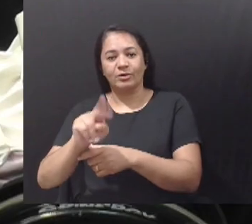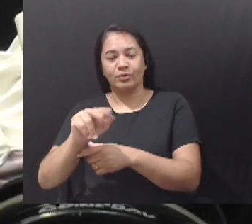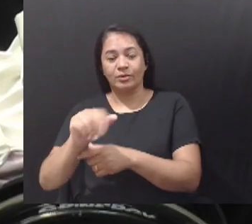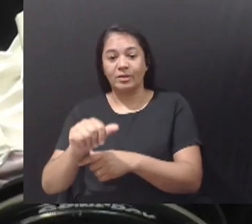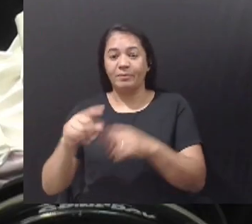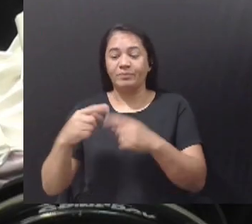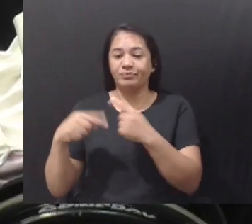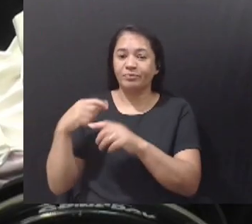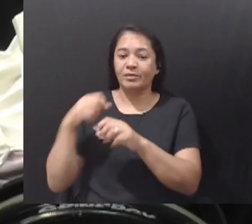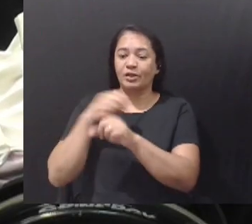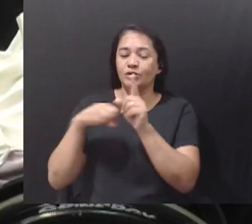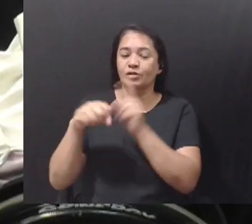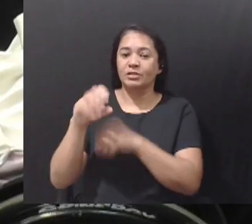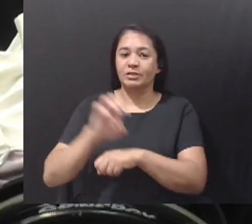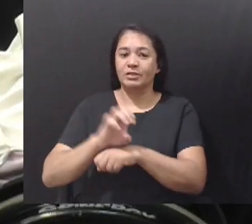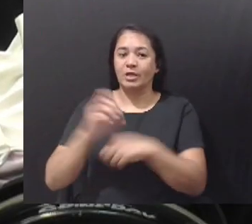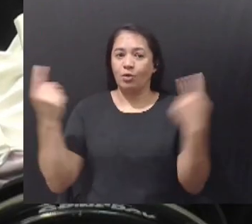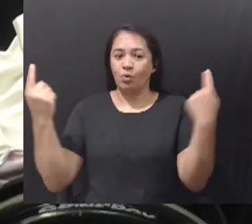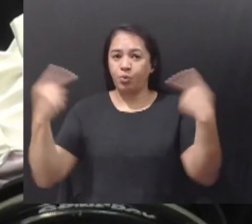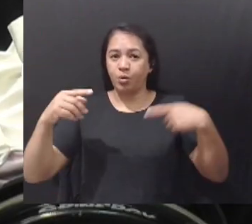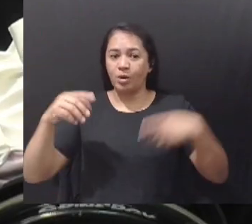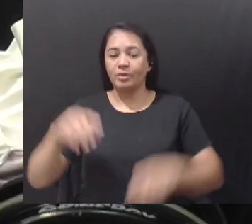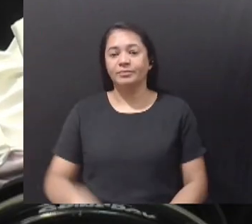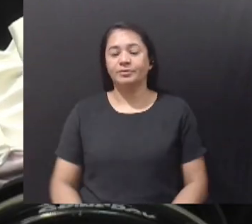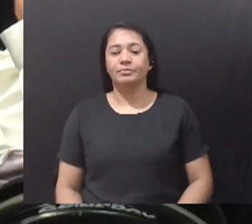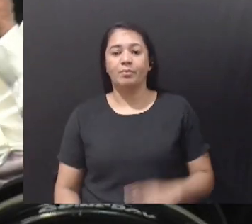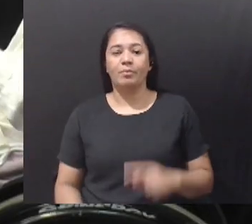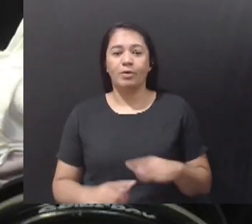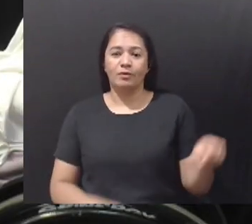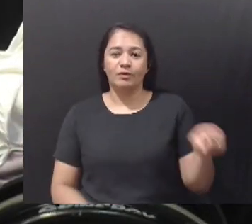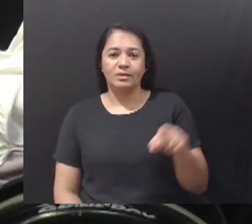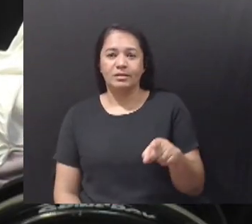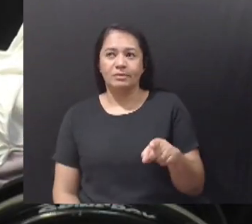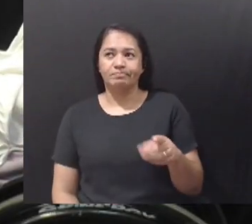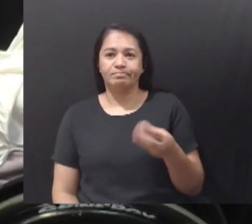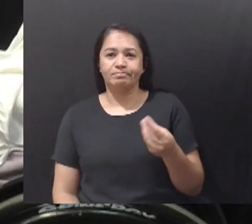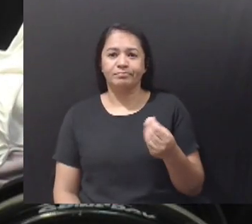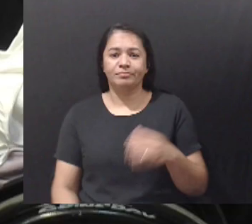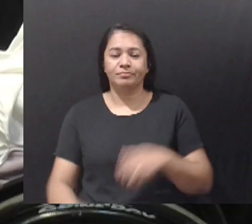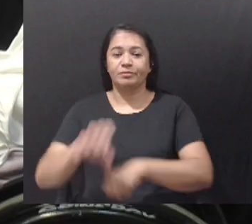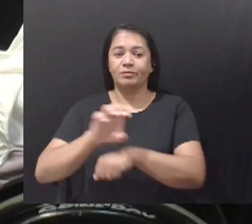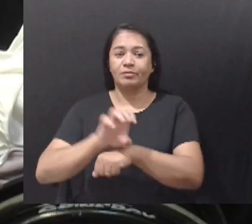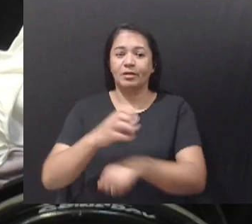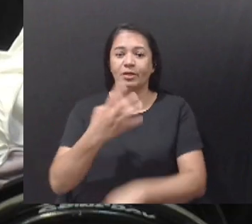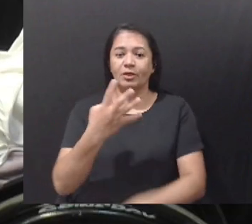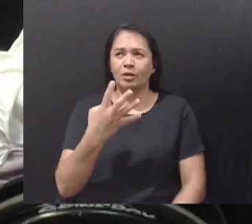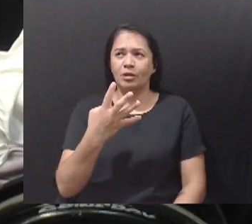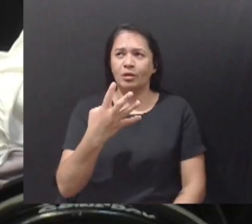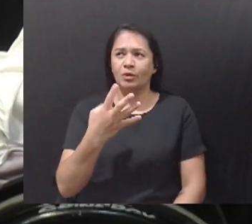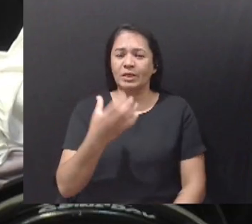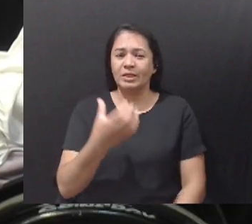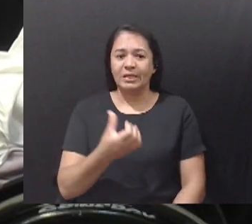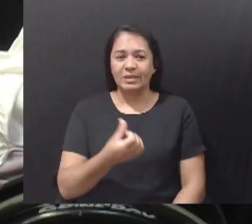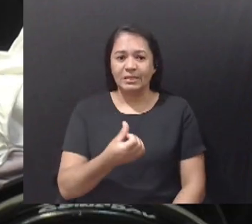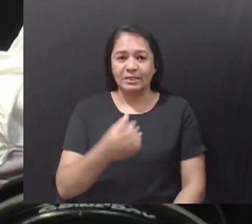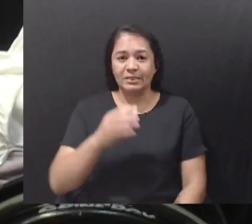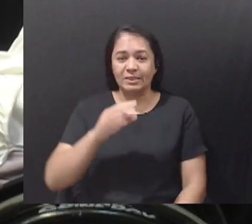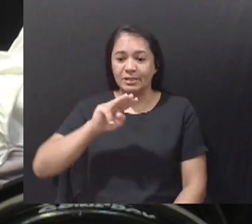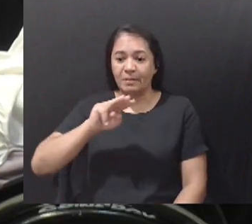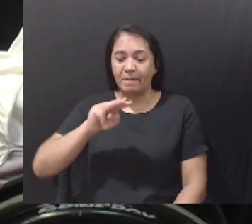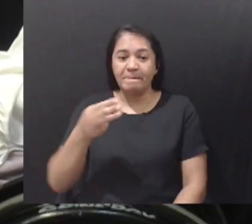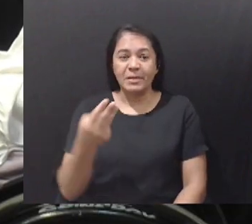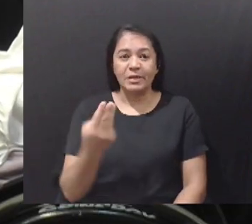um grande desafio, né? Porque você pega um estado com 46 milhões de habitantes, é maior